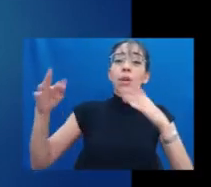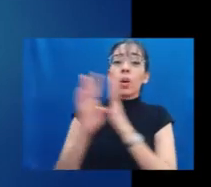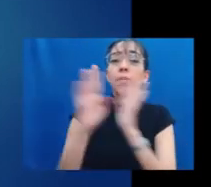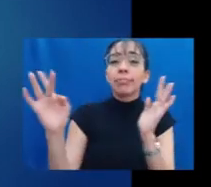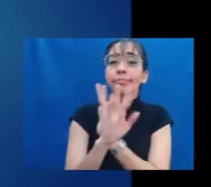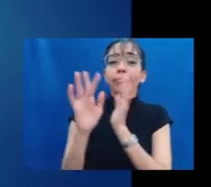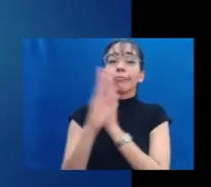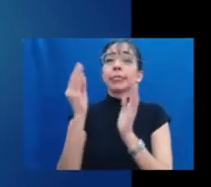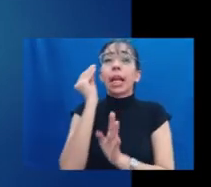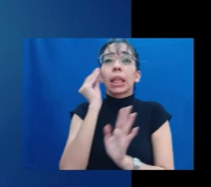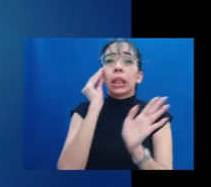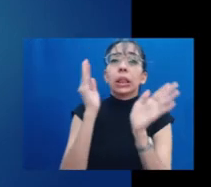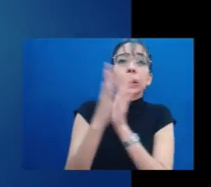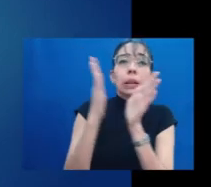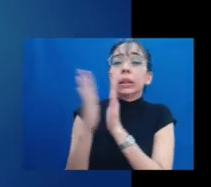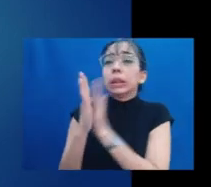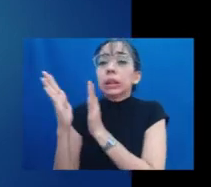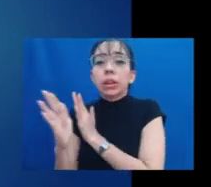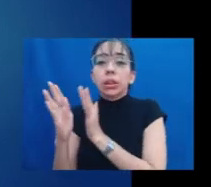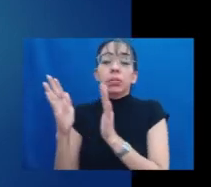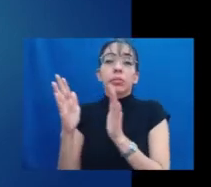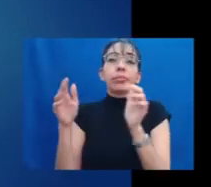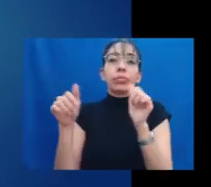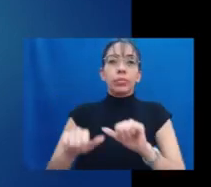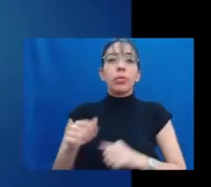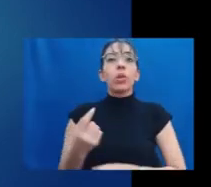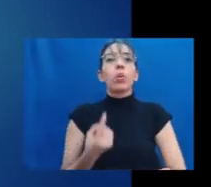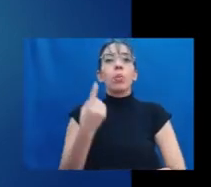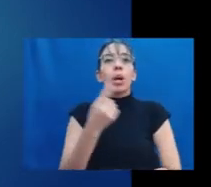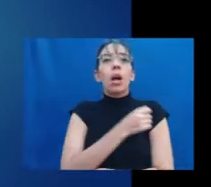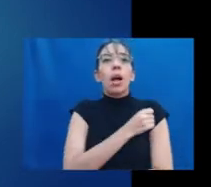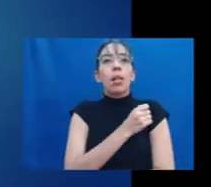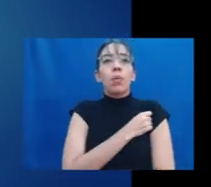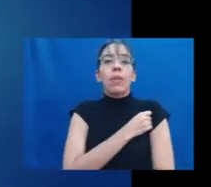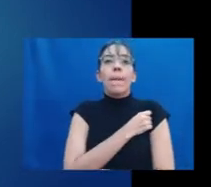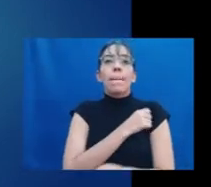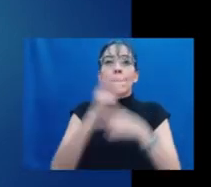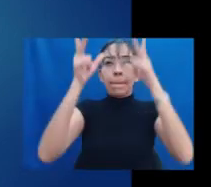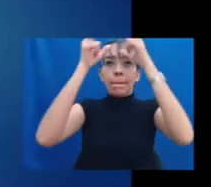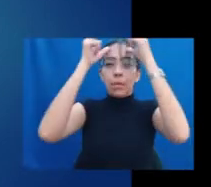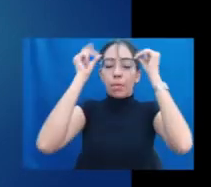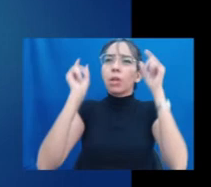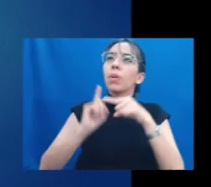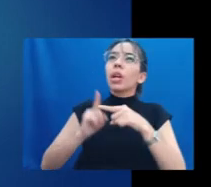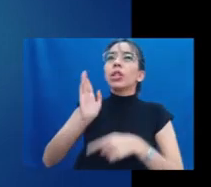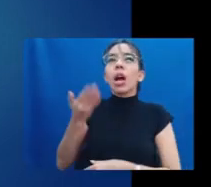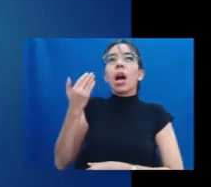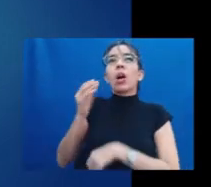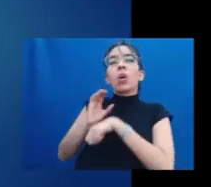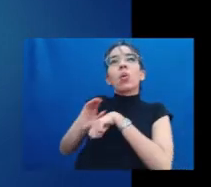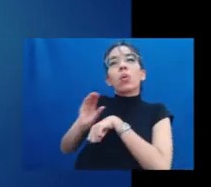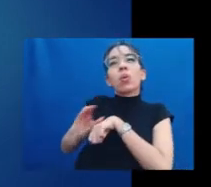aí que a faculdade não tinha estrutura. Então, uma das alunas, estudante do curso de enfermagem da Faculdade de Bombeira Civil, diz